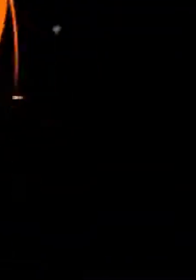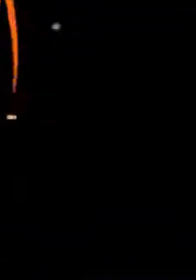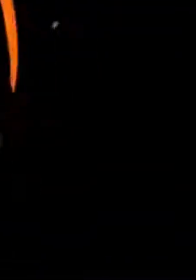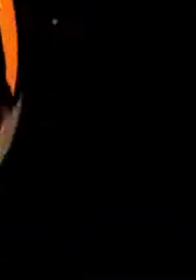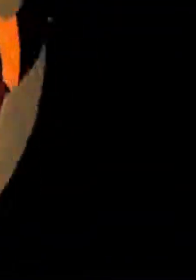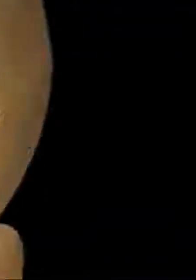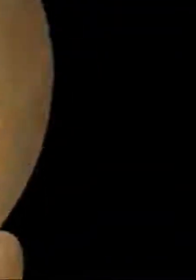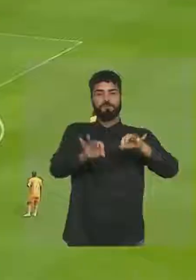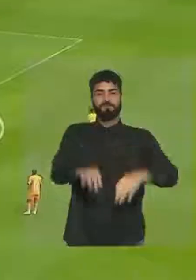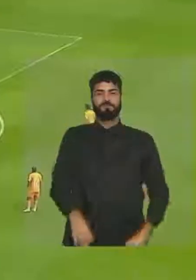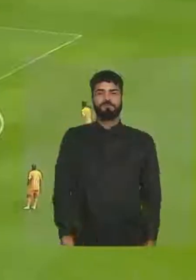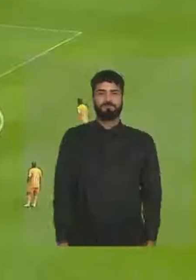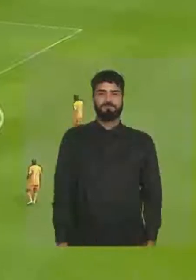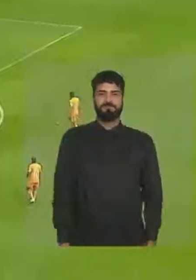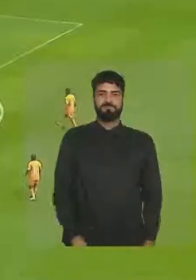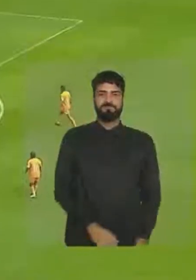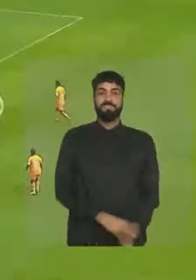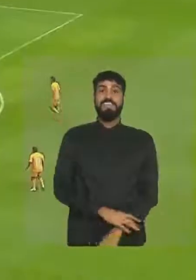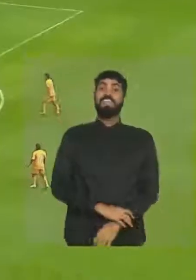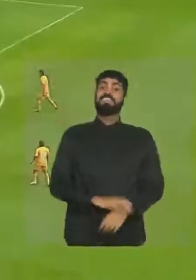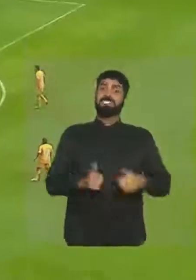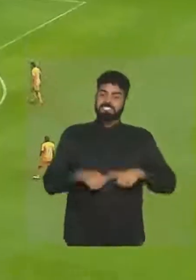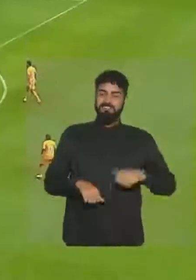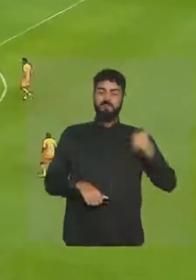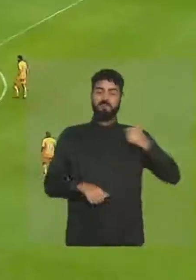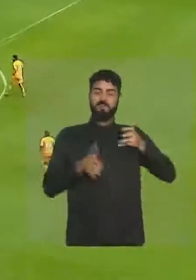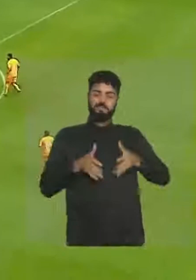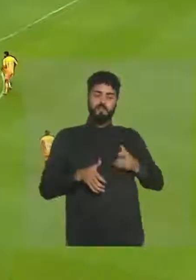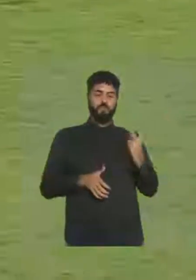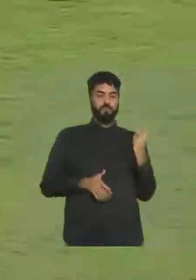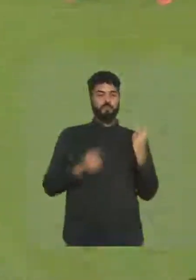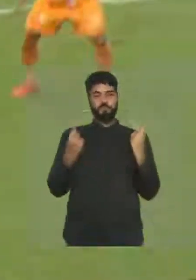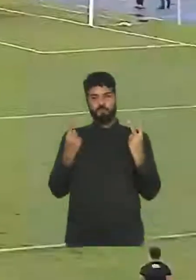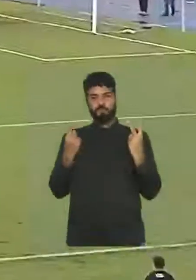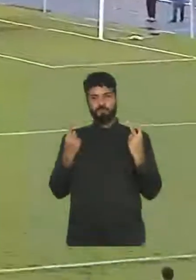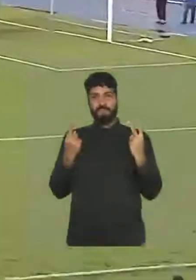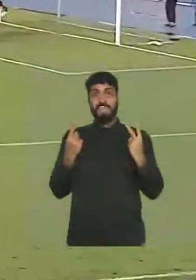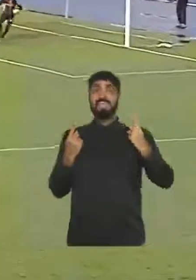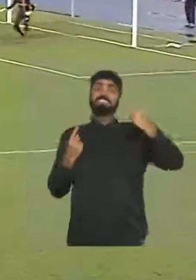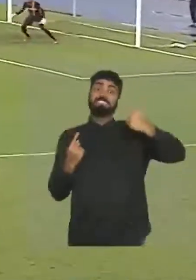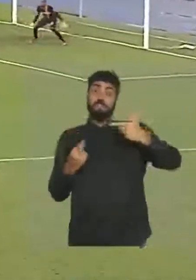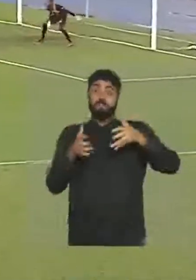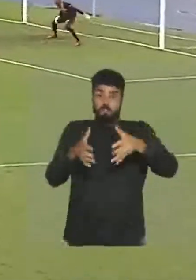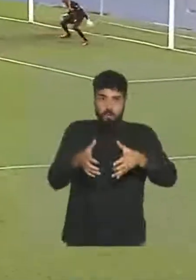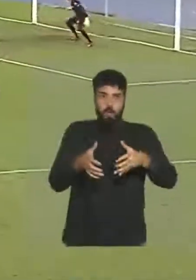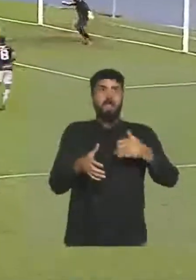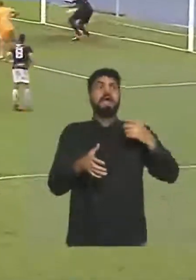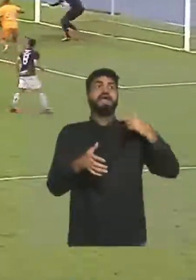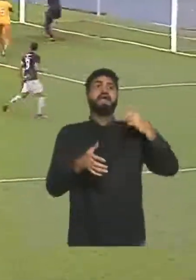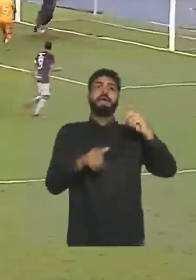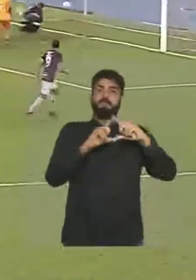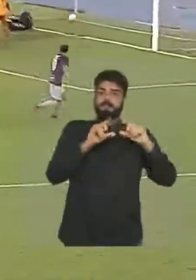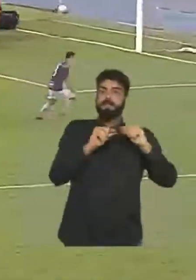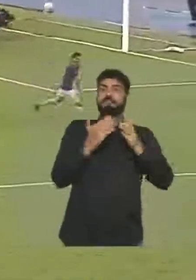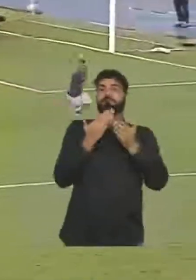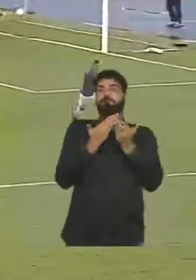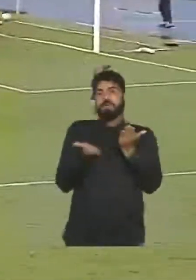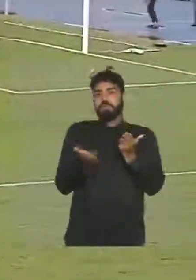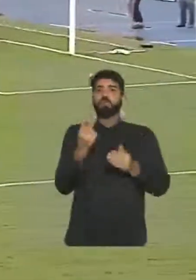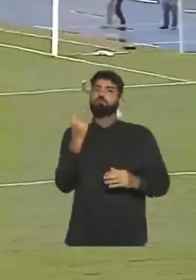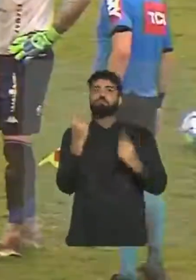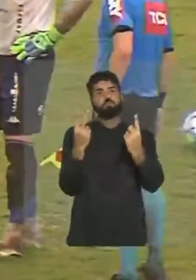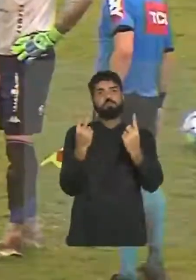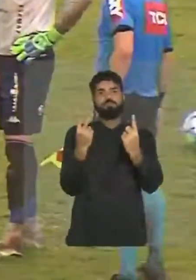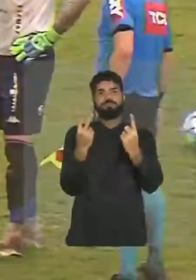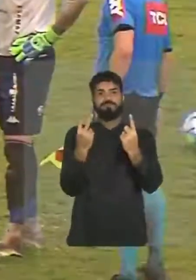esportivo. Depois de vencer o jogo de ida por 2-1, na partida de volta, o Brasiliense perdeu para o Remo pelo mesmo